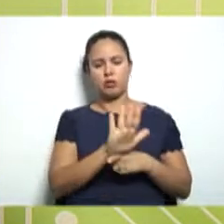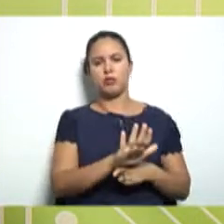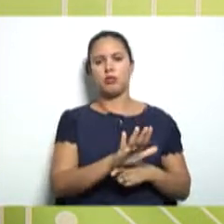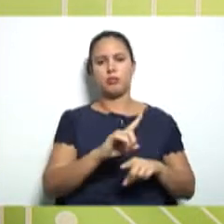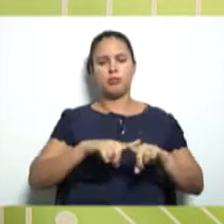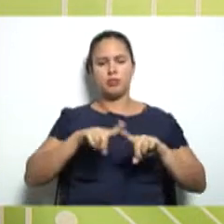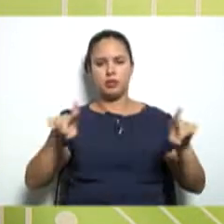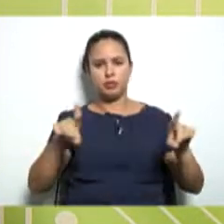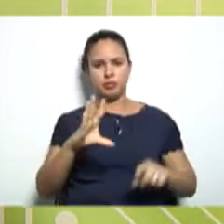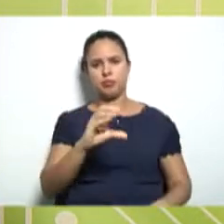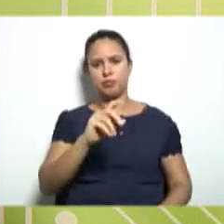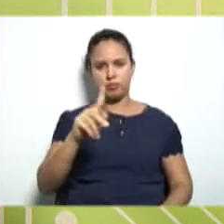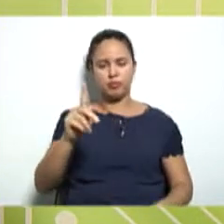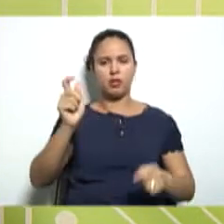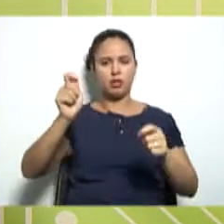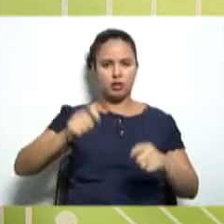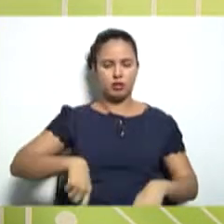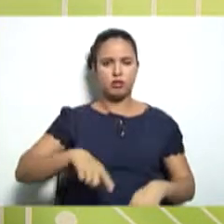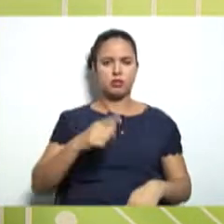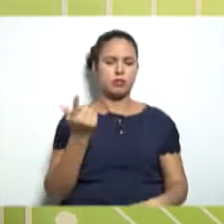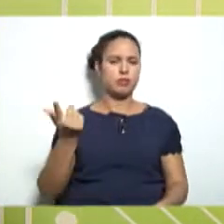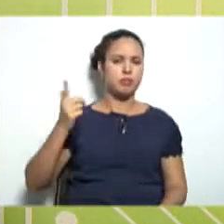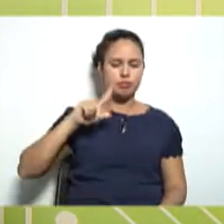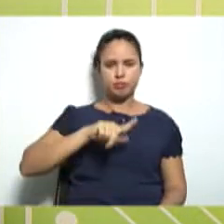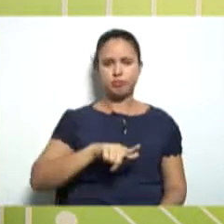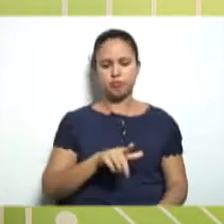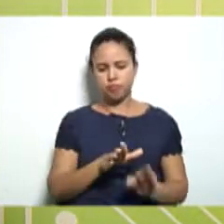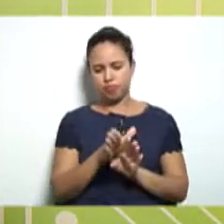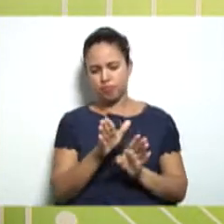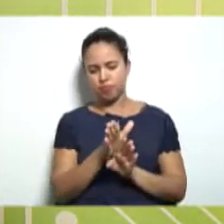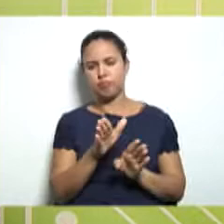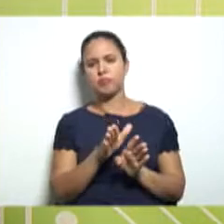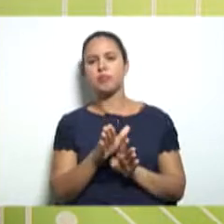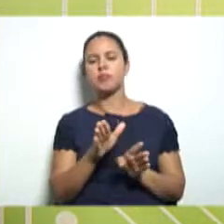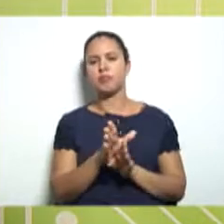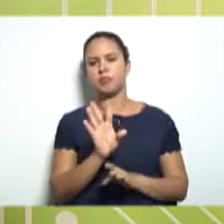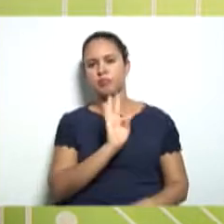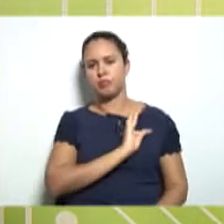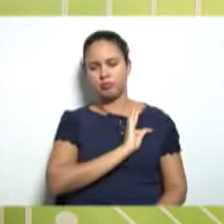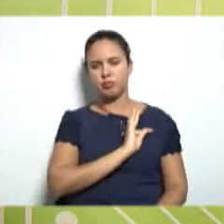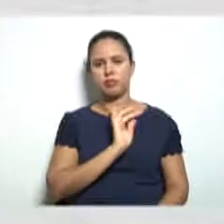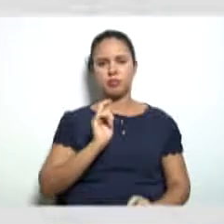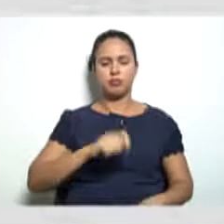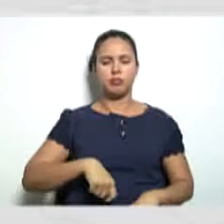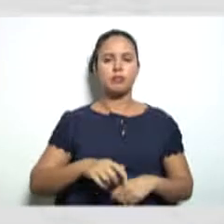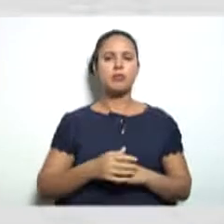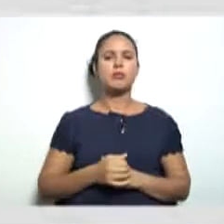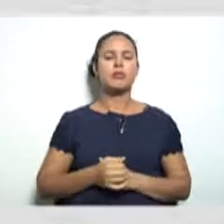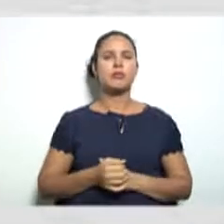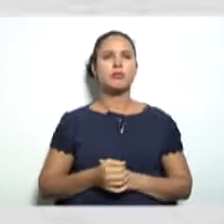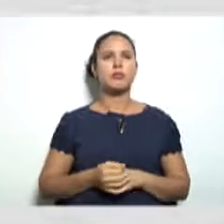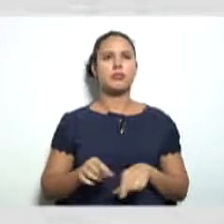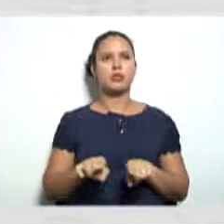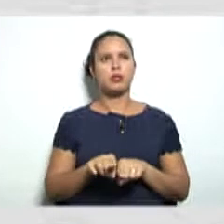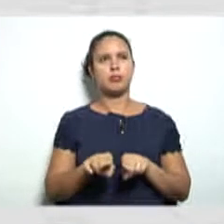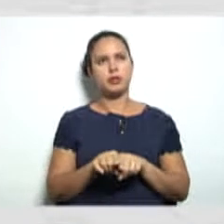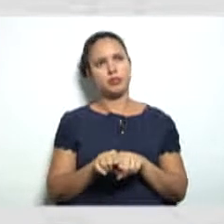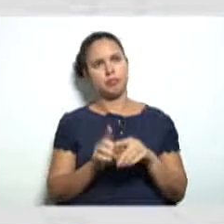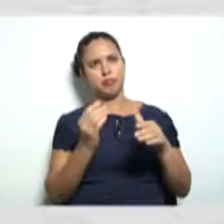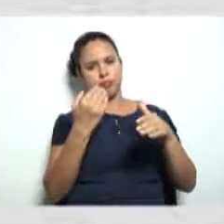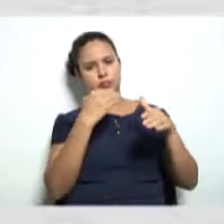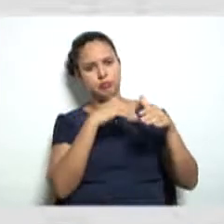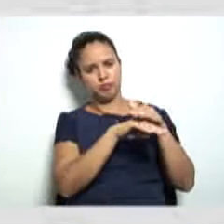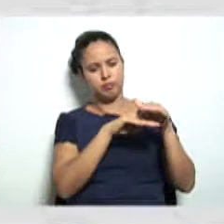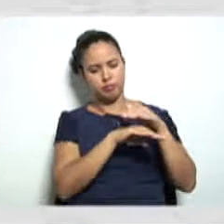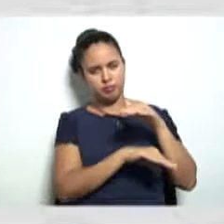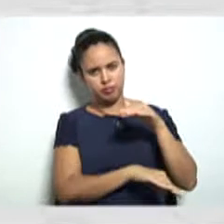assistência técnica vem com uma maior facilidade. A gente vê também aqui na lista que a armazenagem dos produtos. Por exemplo, quando a gente fala